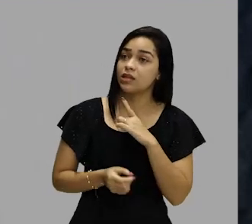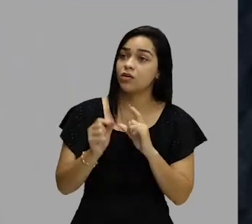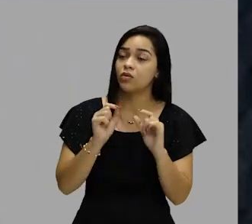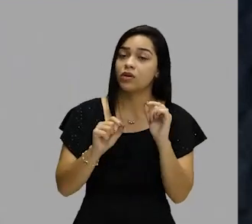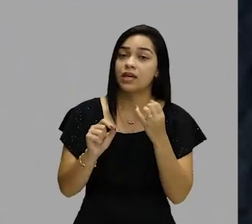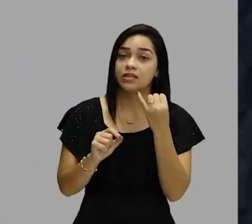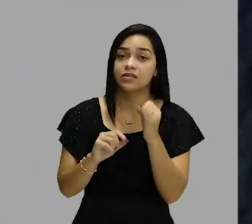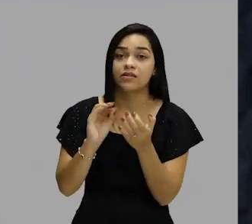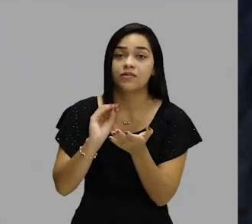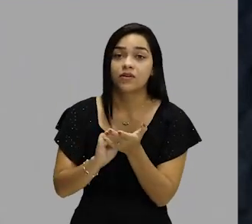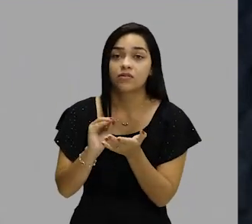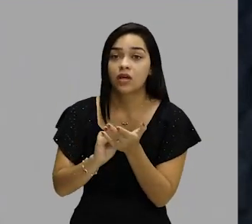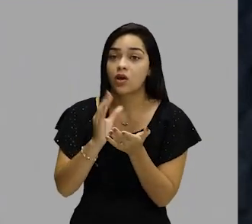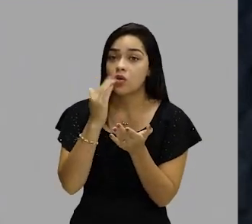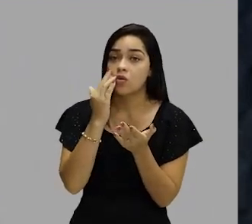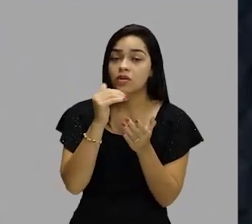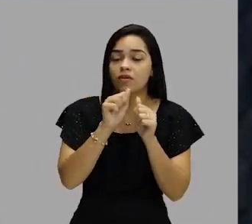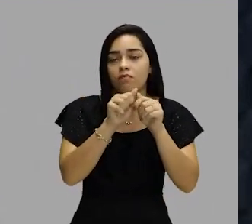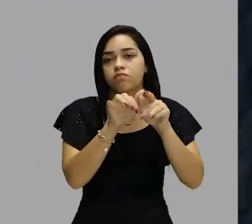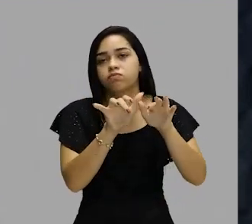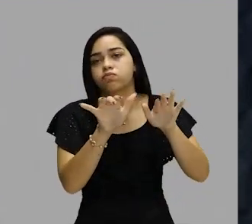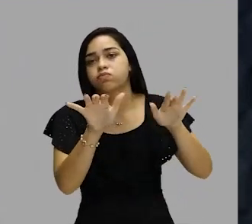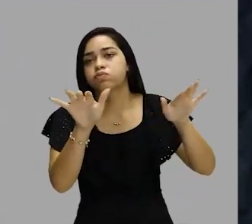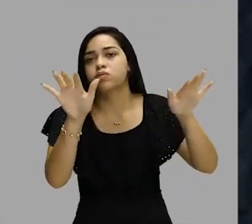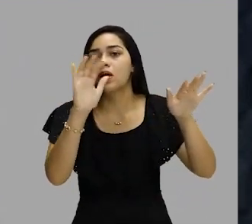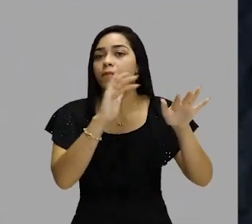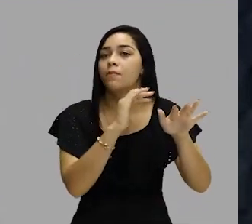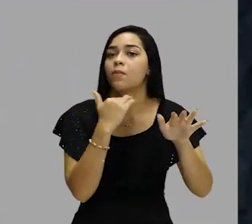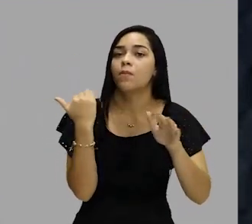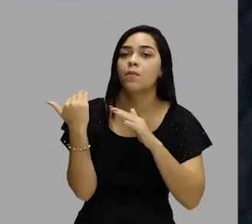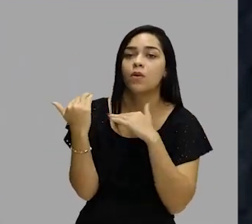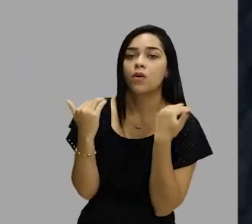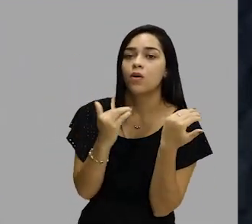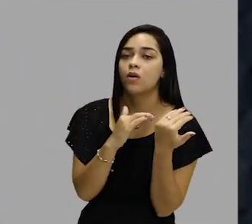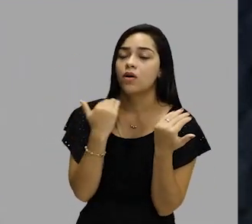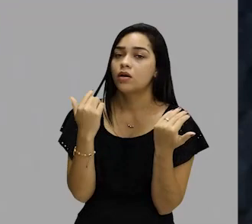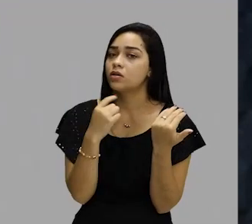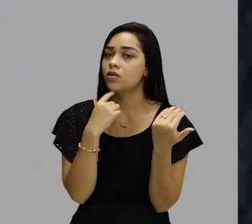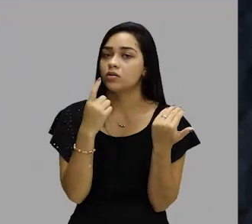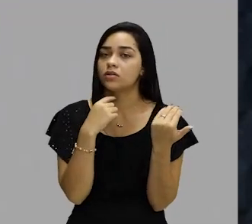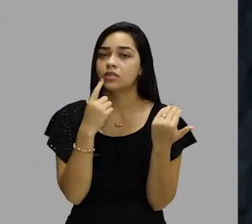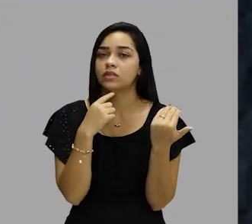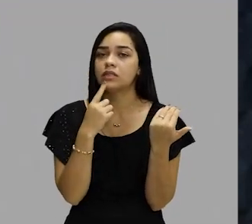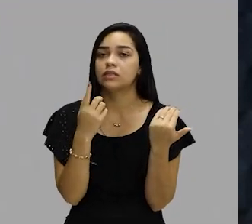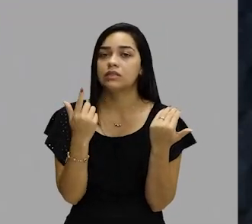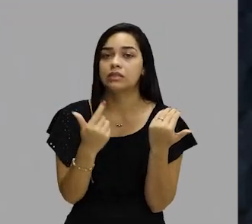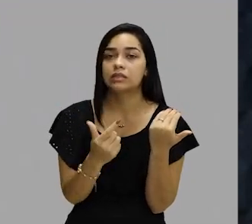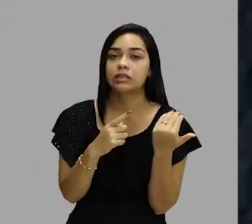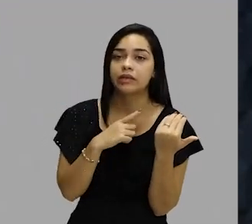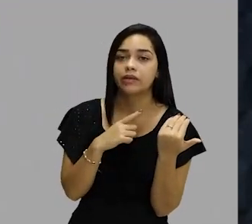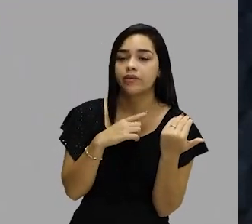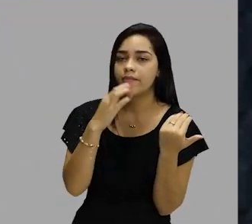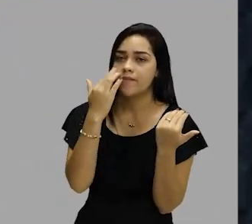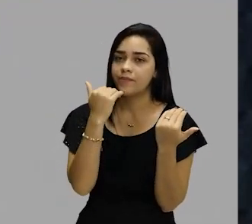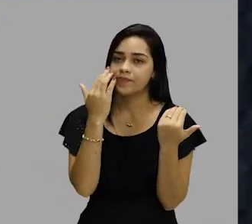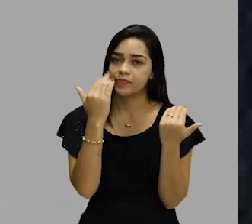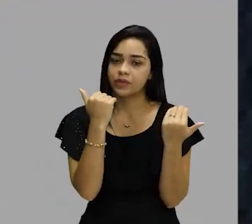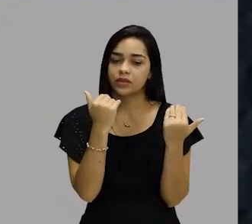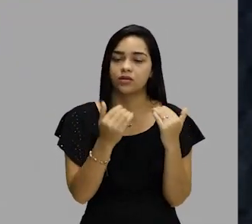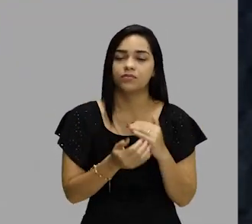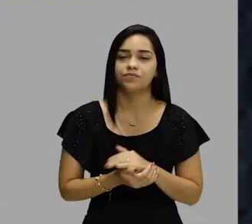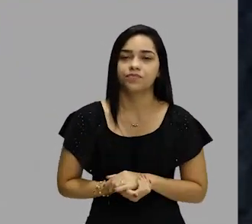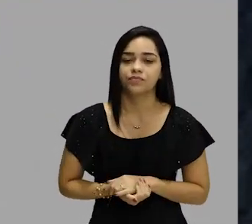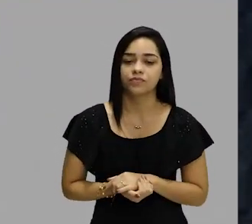se faltar alimento para eles, aí eles vão começar a morrer de fome. Aqueles que não conseguirem obter alimento, né?